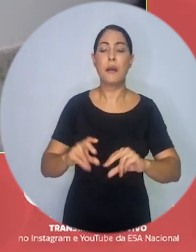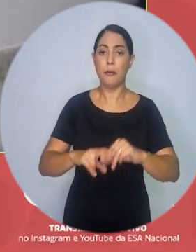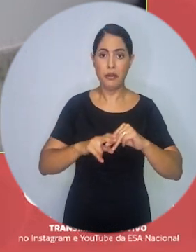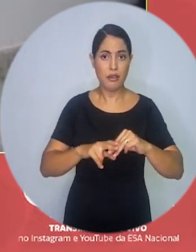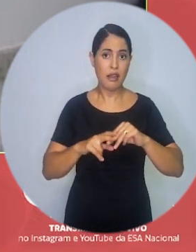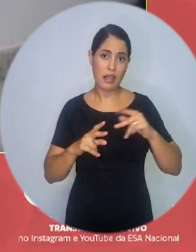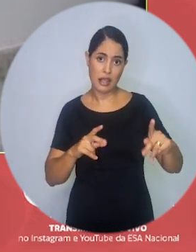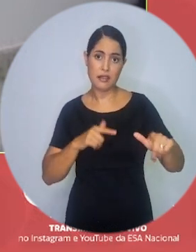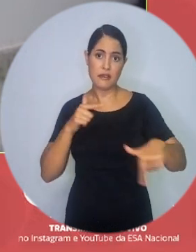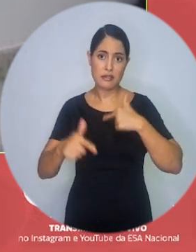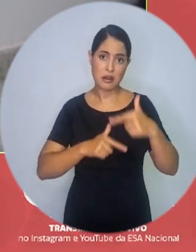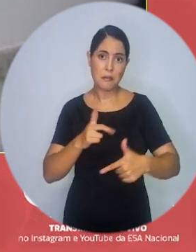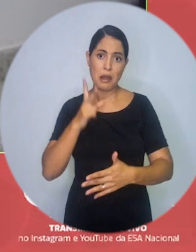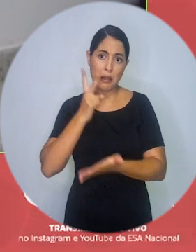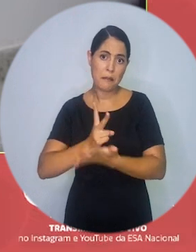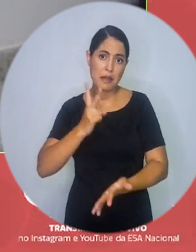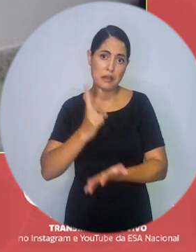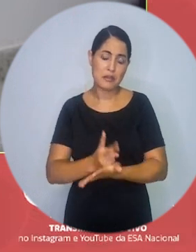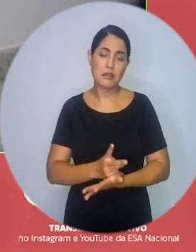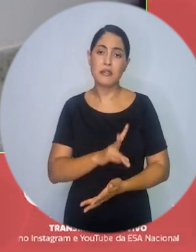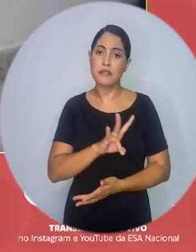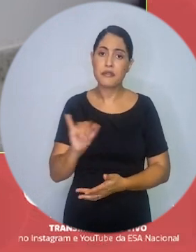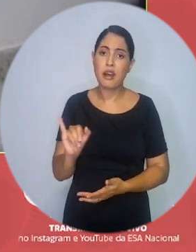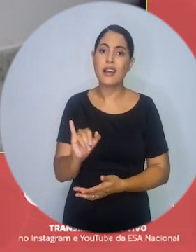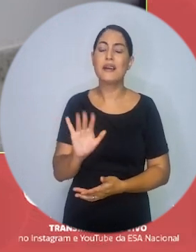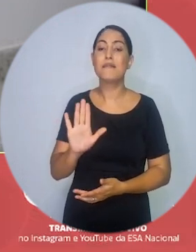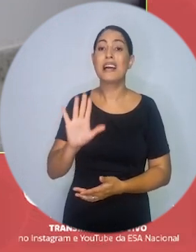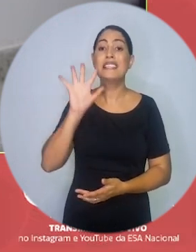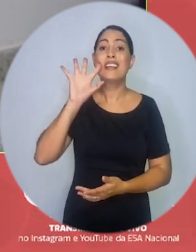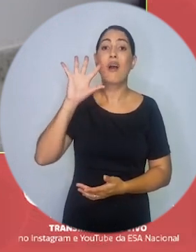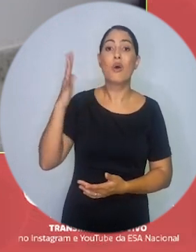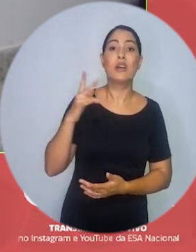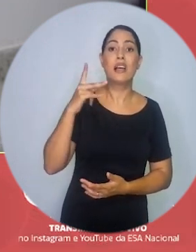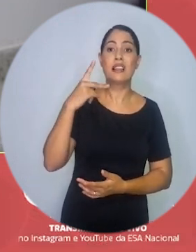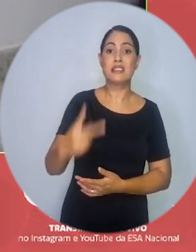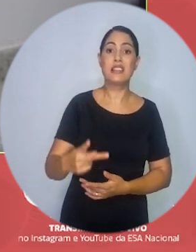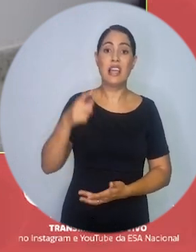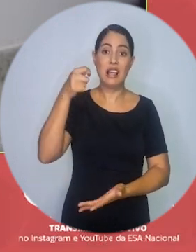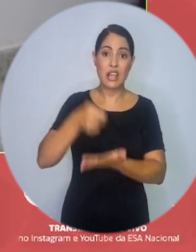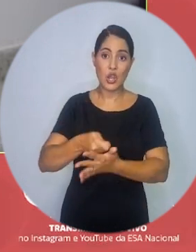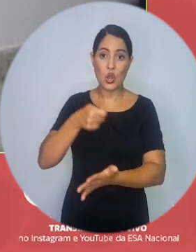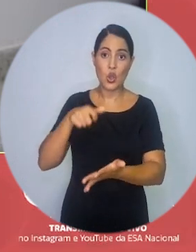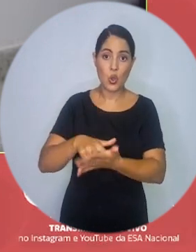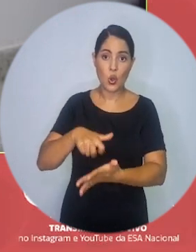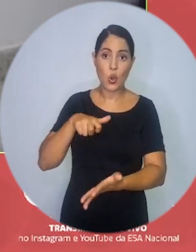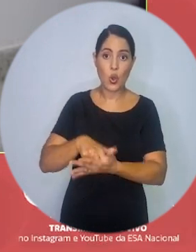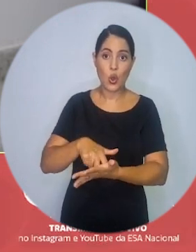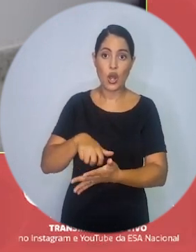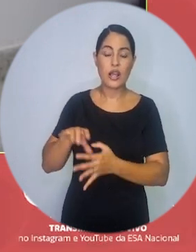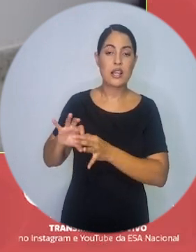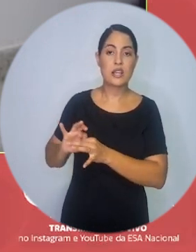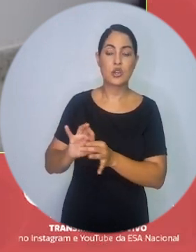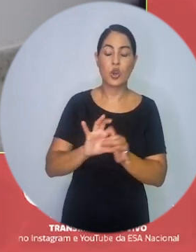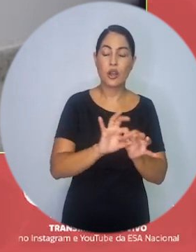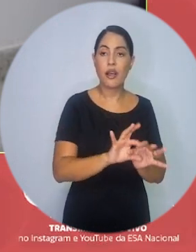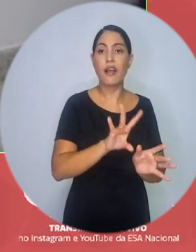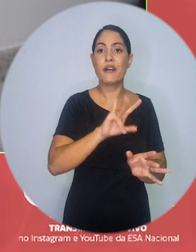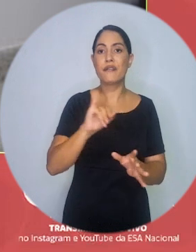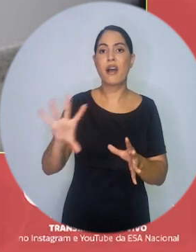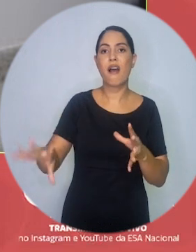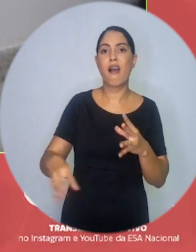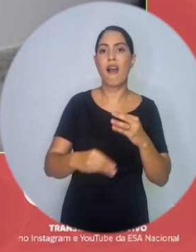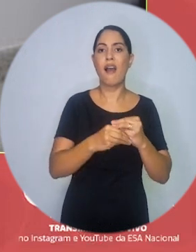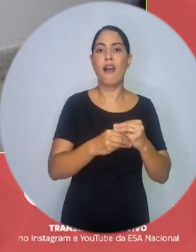continuar trabalhando em sursi. E aí, se ele fosse condenado à suspensão do exercício do posto, seria